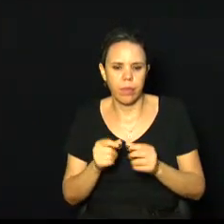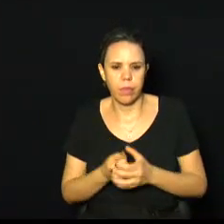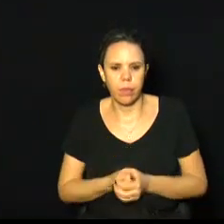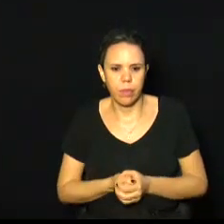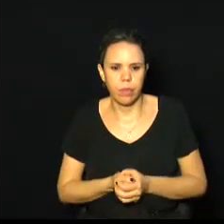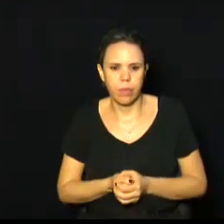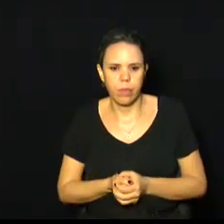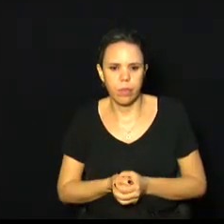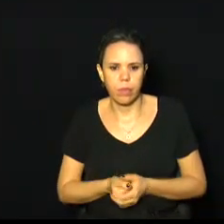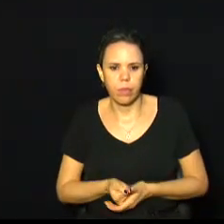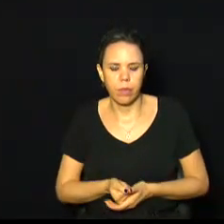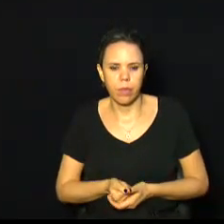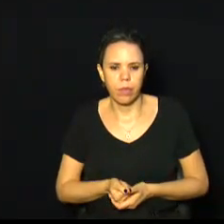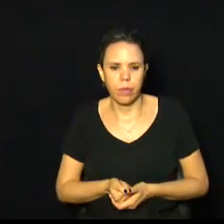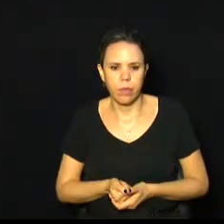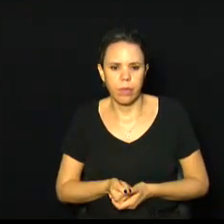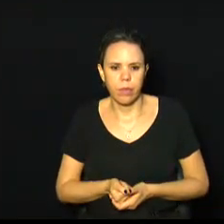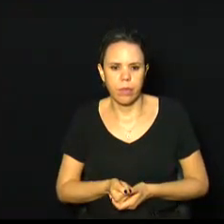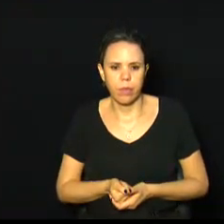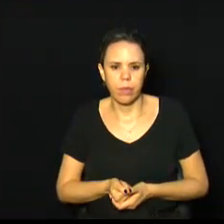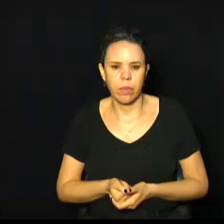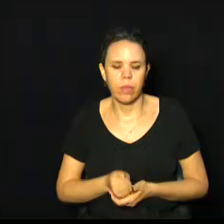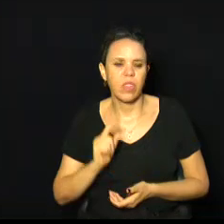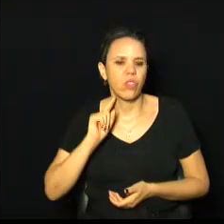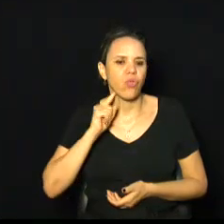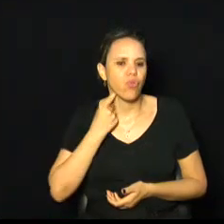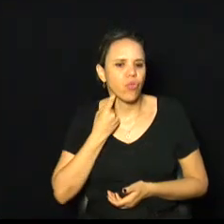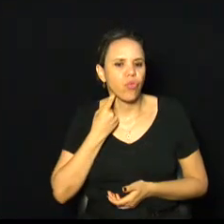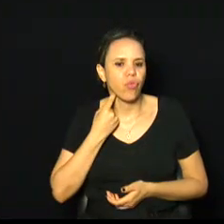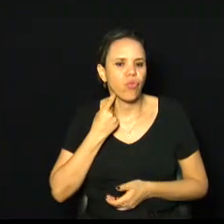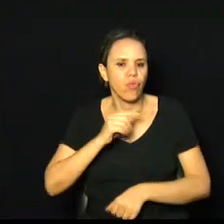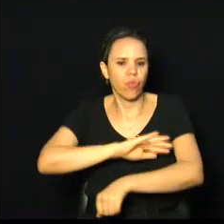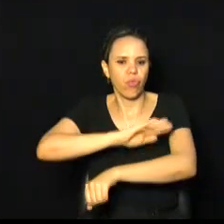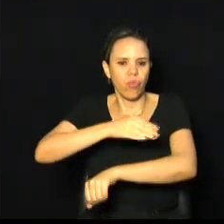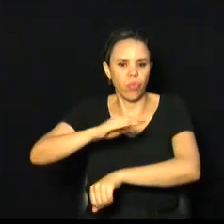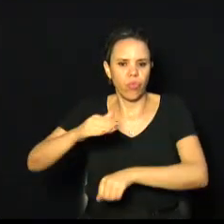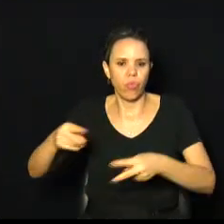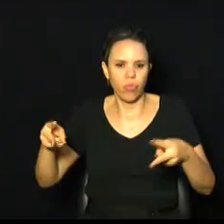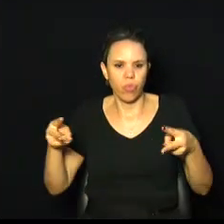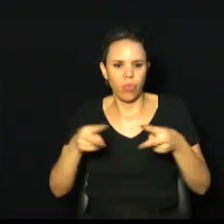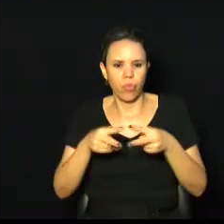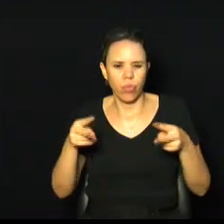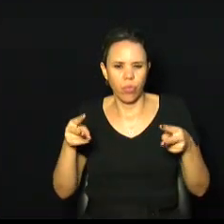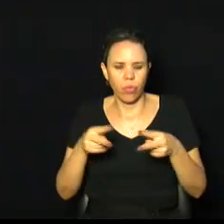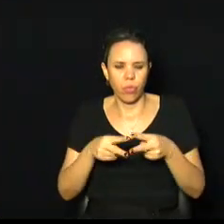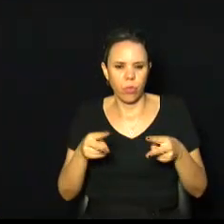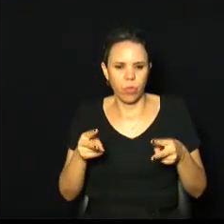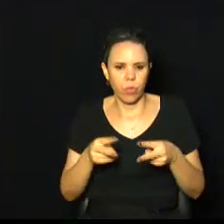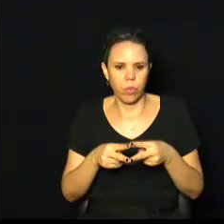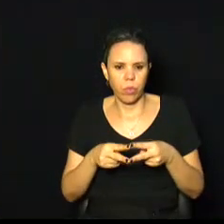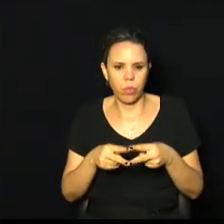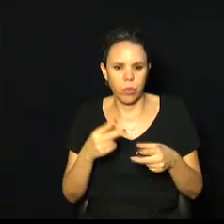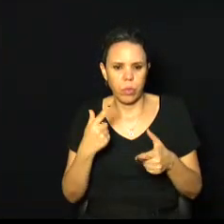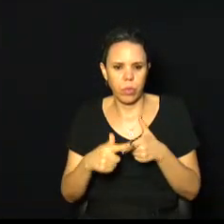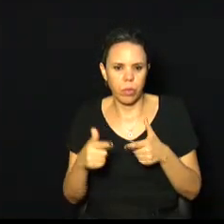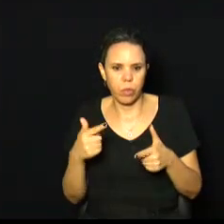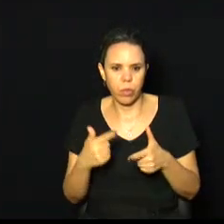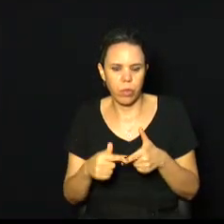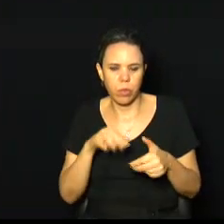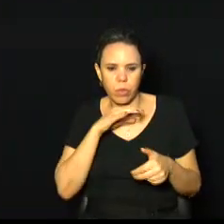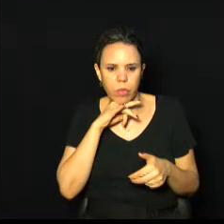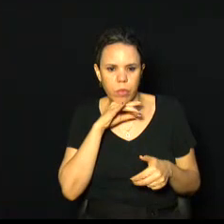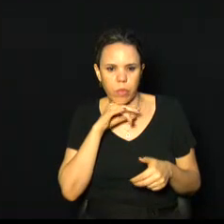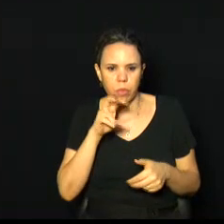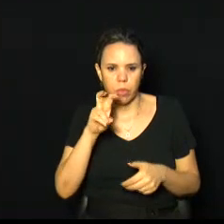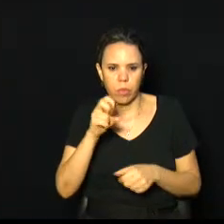o aterro sanitário de Paulínia tende a entrar em saturação dentro de